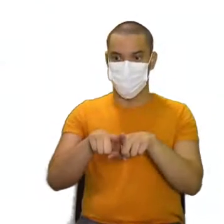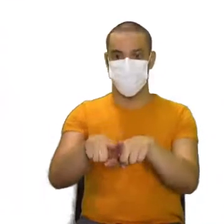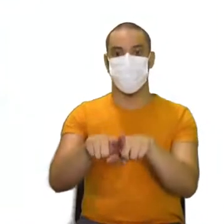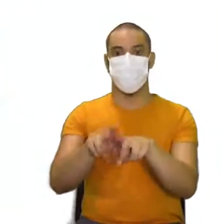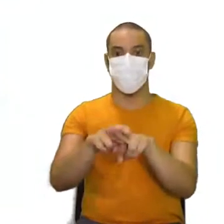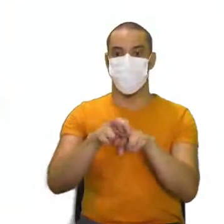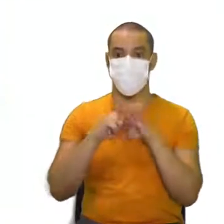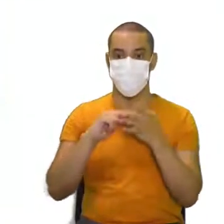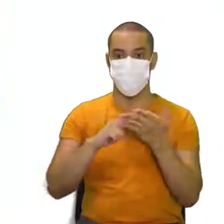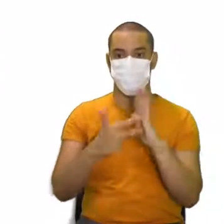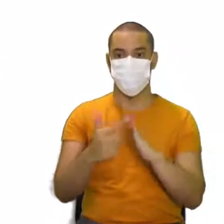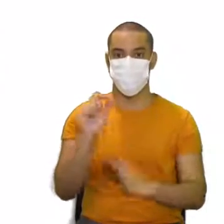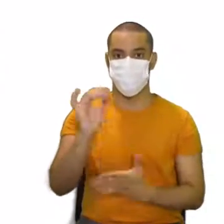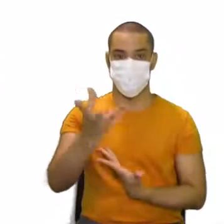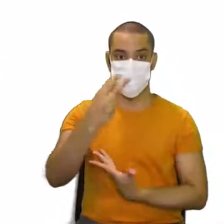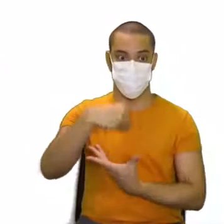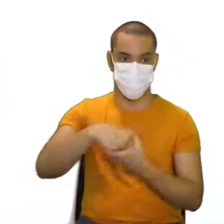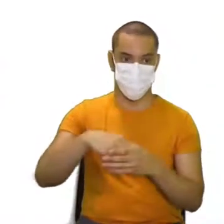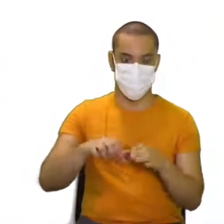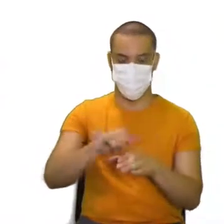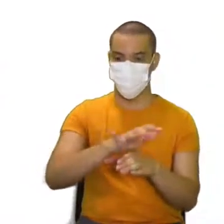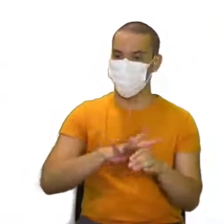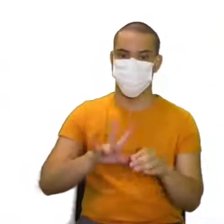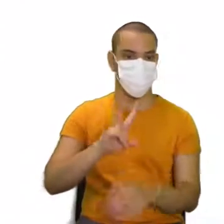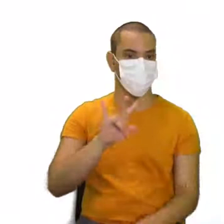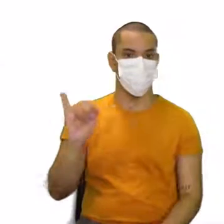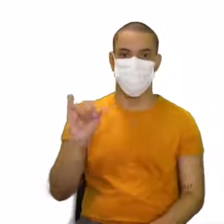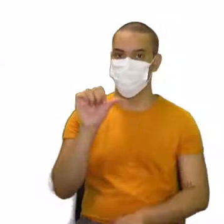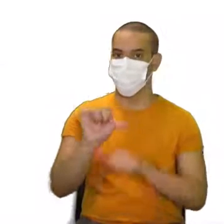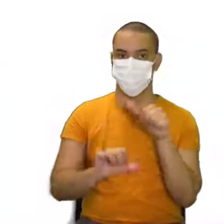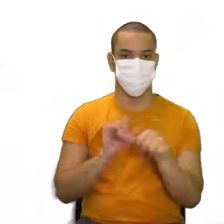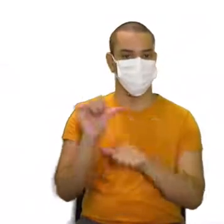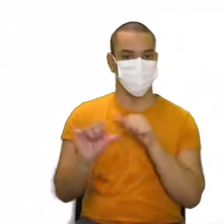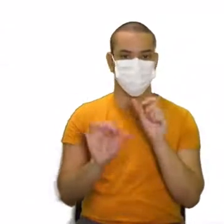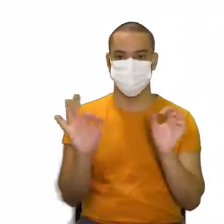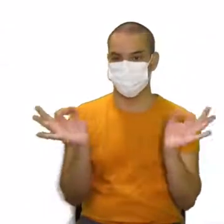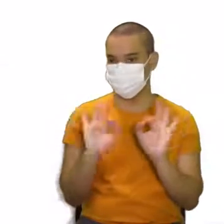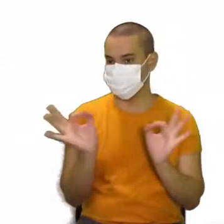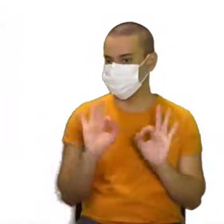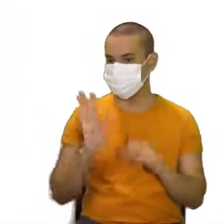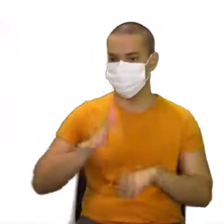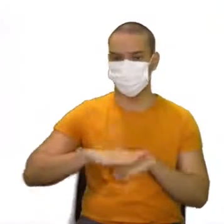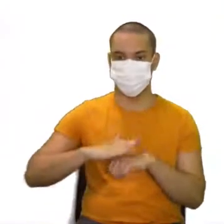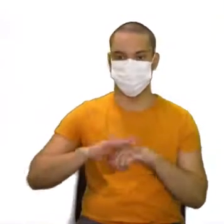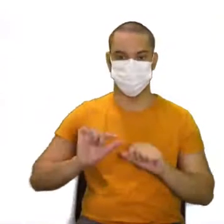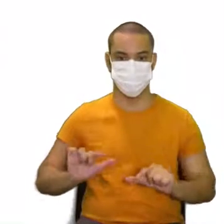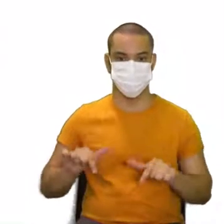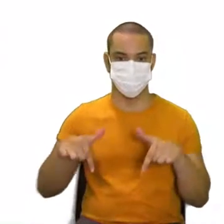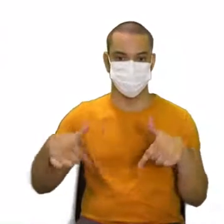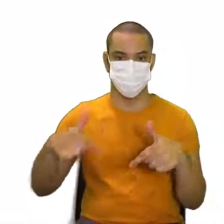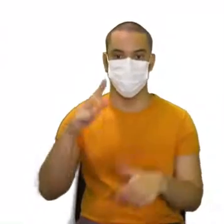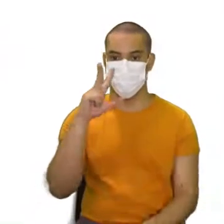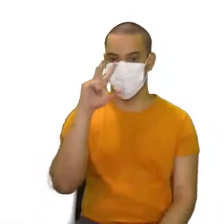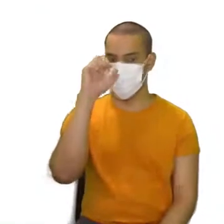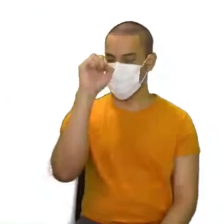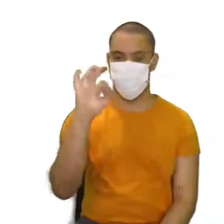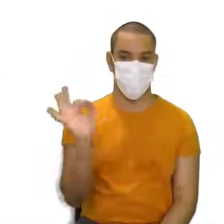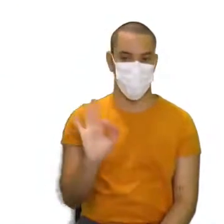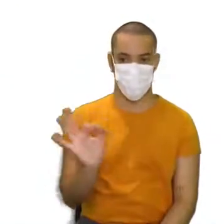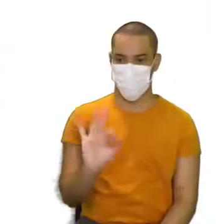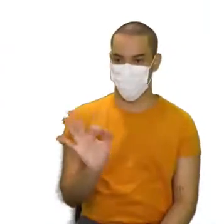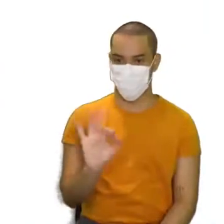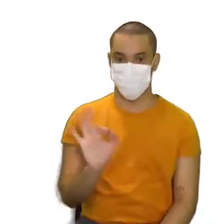tá passando por dentro do campo e não vai sofrer nenhuma ação de força